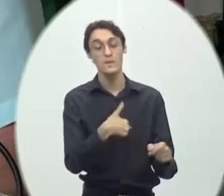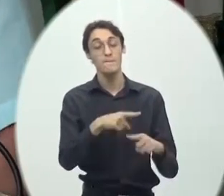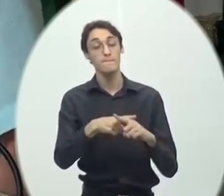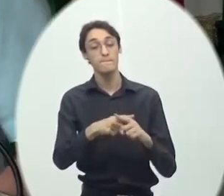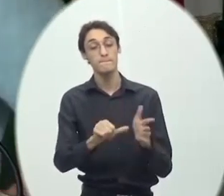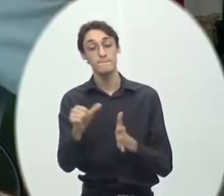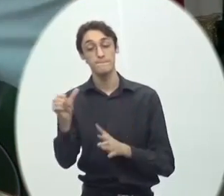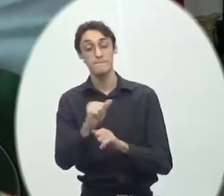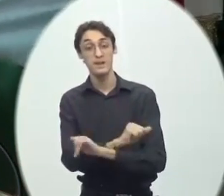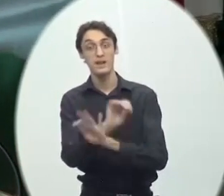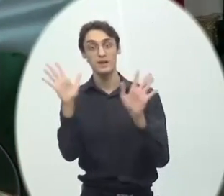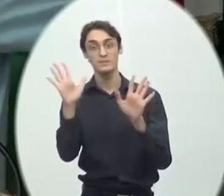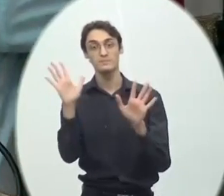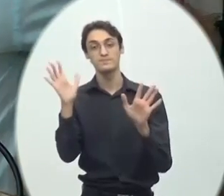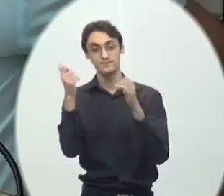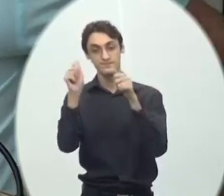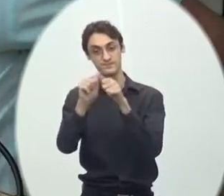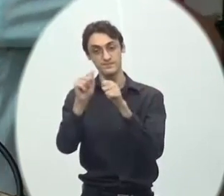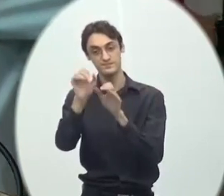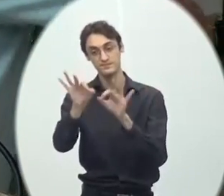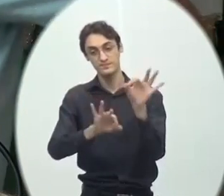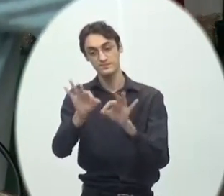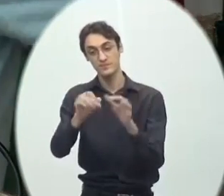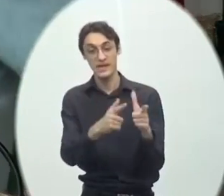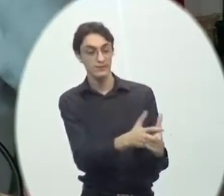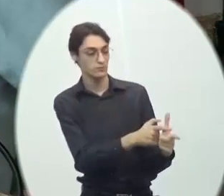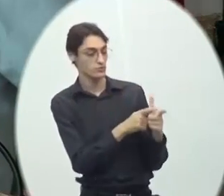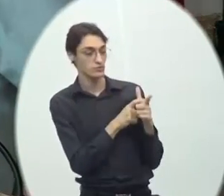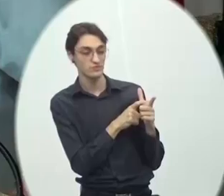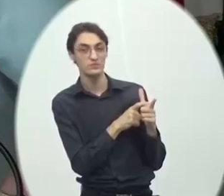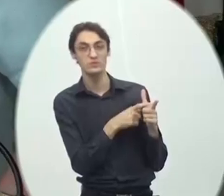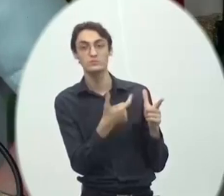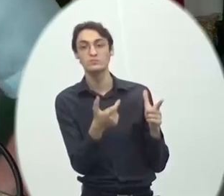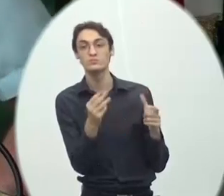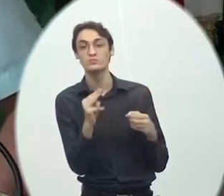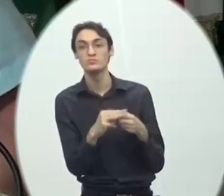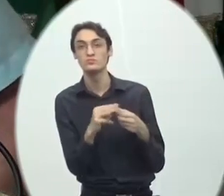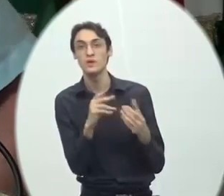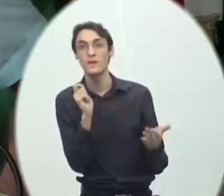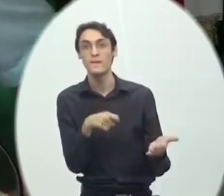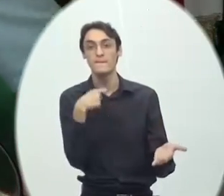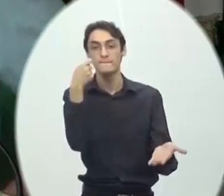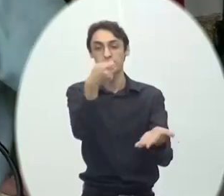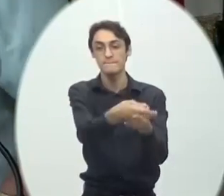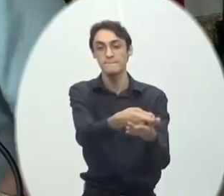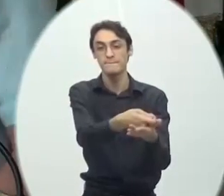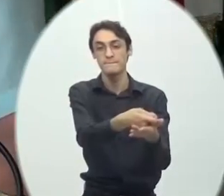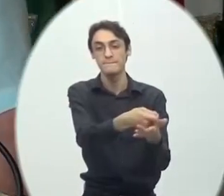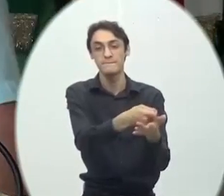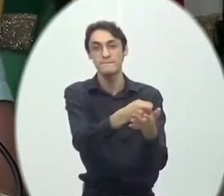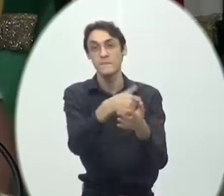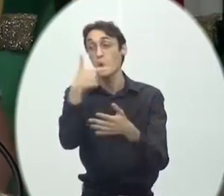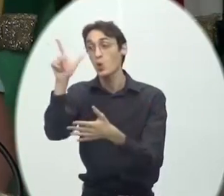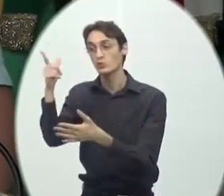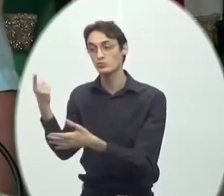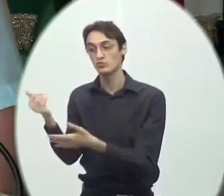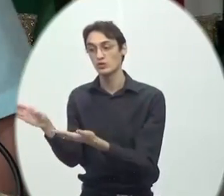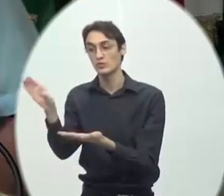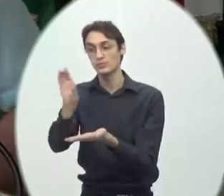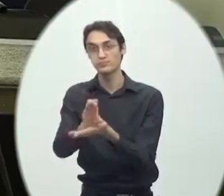esclarecimento que tem que ser feito é que dívida do município não se paga com recurso vinculado, vereadora